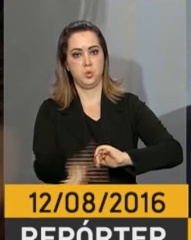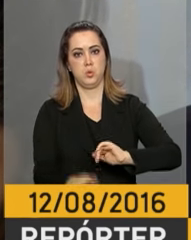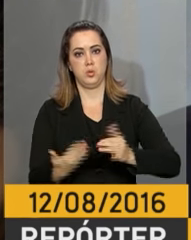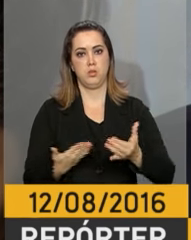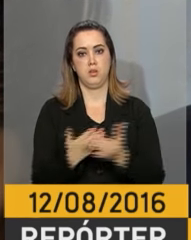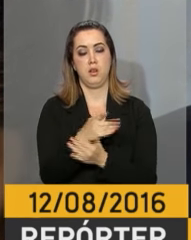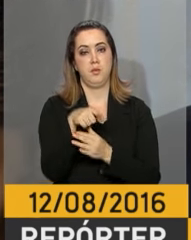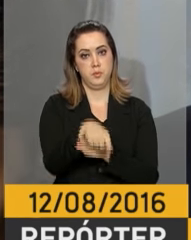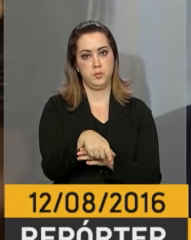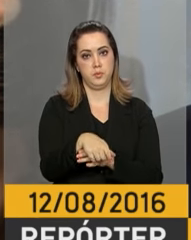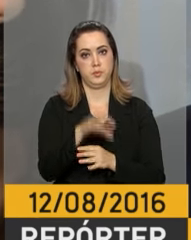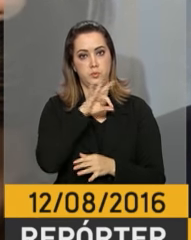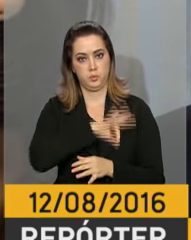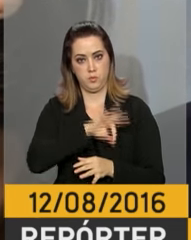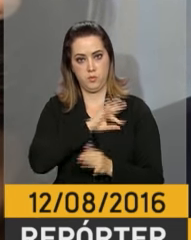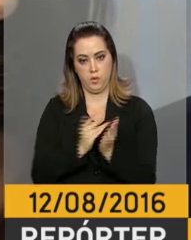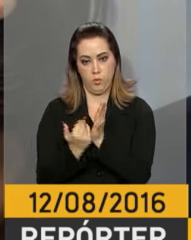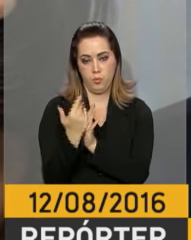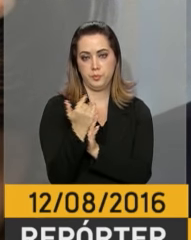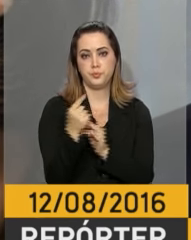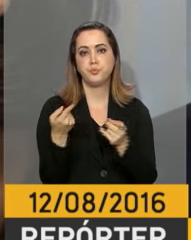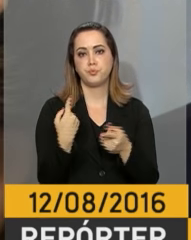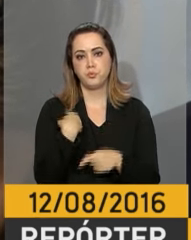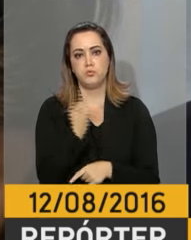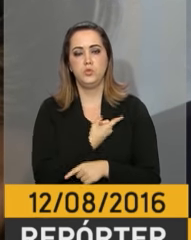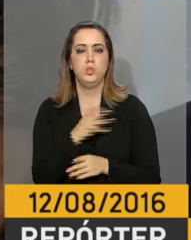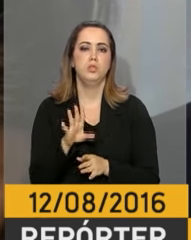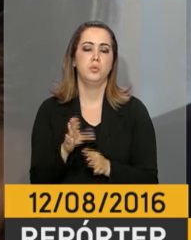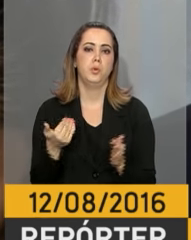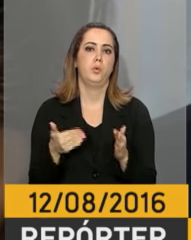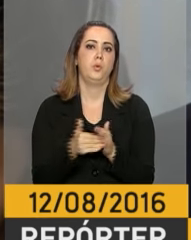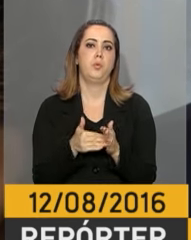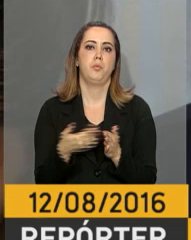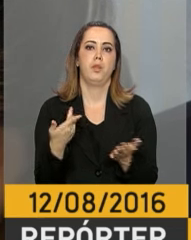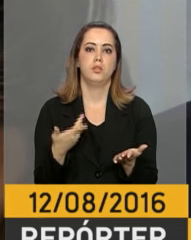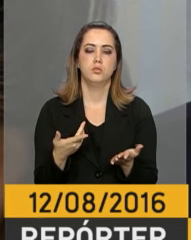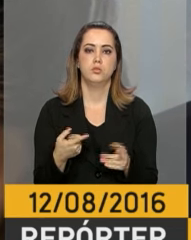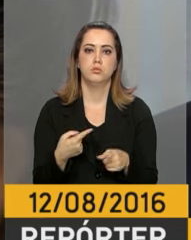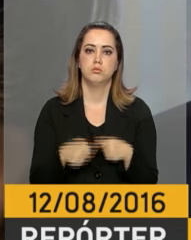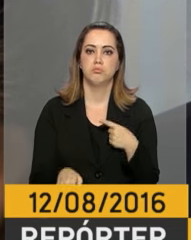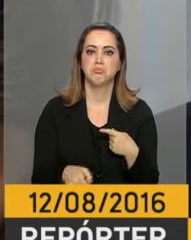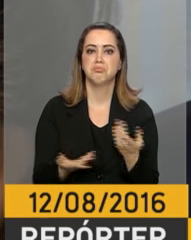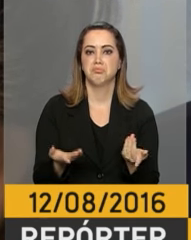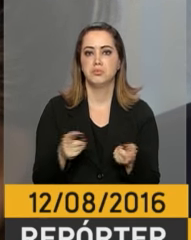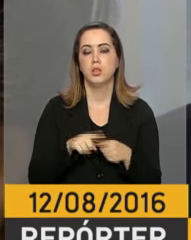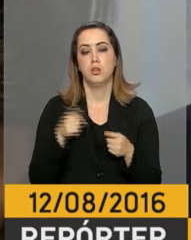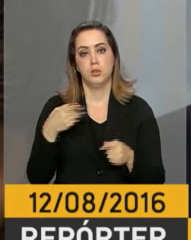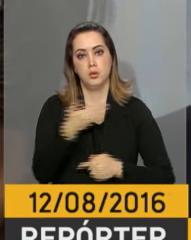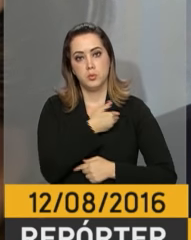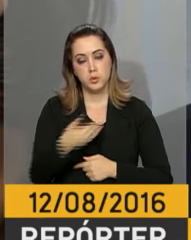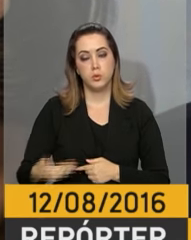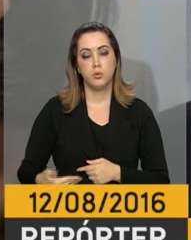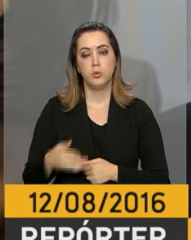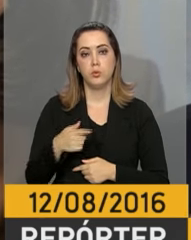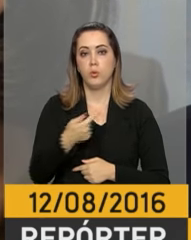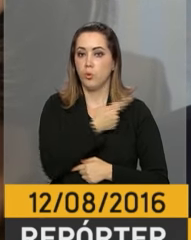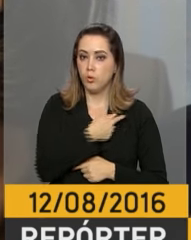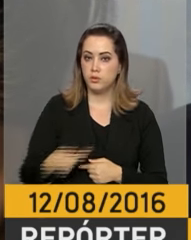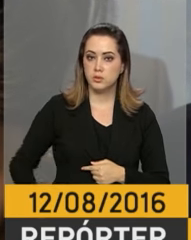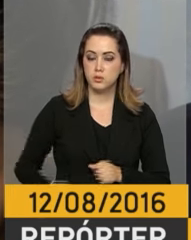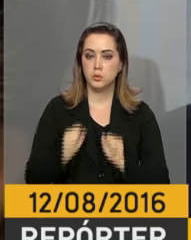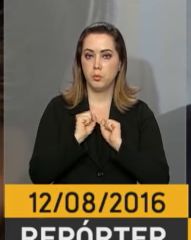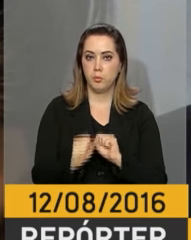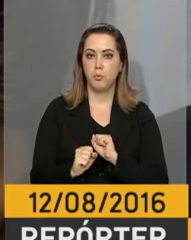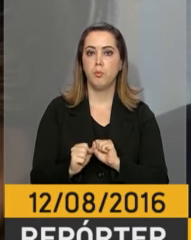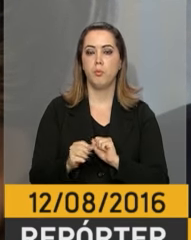o trabalho dos governadores, mas, por outro lado, também não impede, porque os governadores, de novo, têm todo o instrumento legal para cumprir o teto, o que é